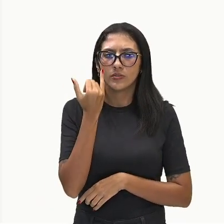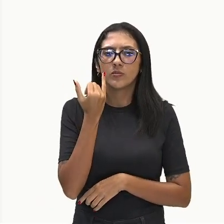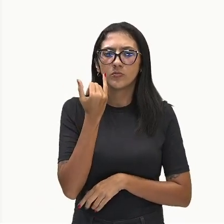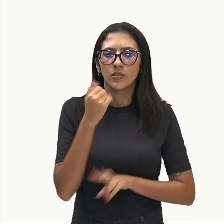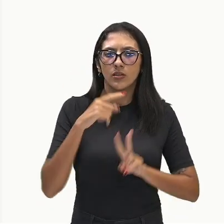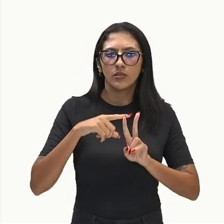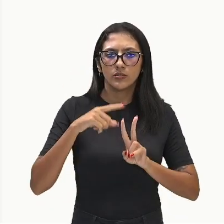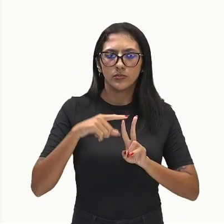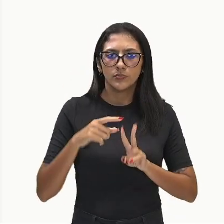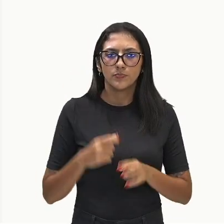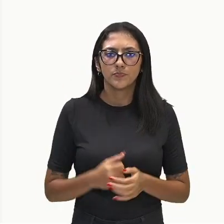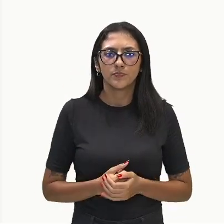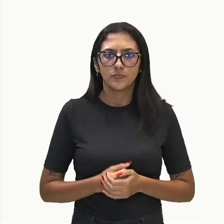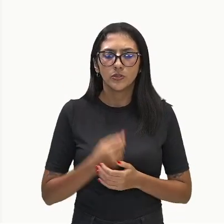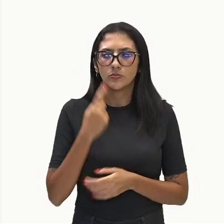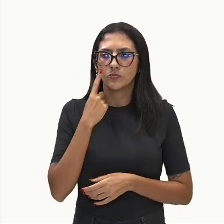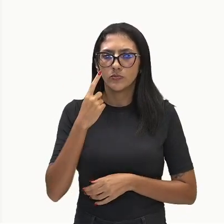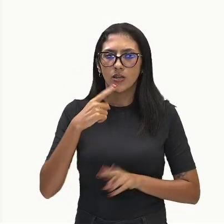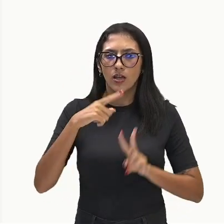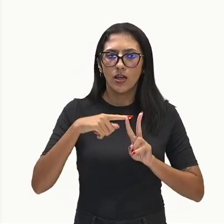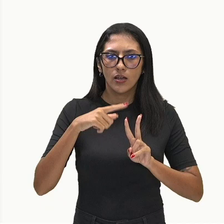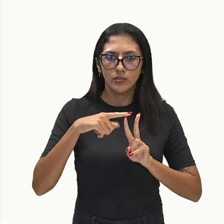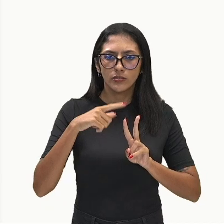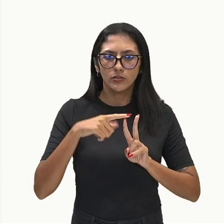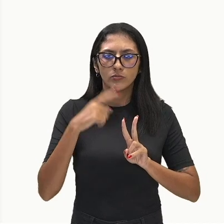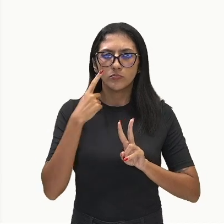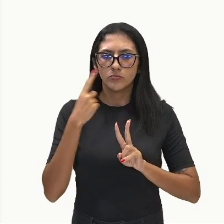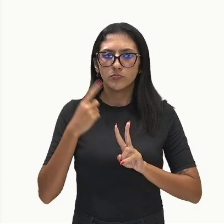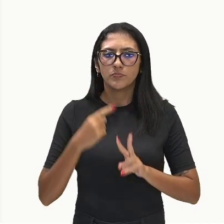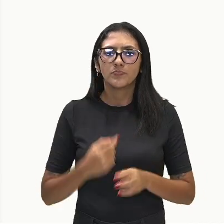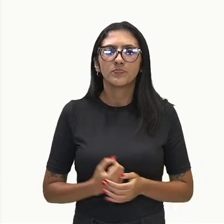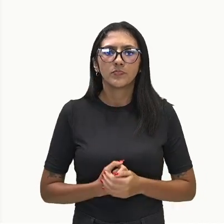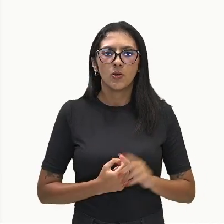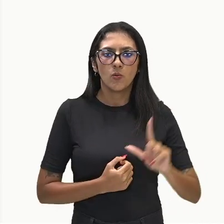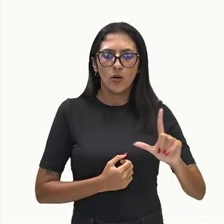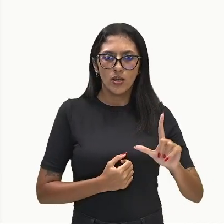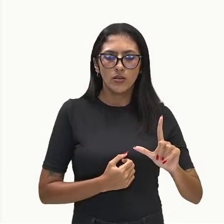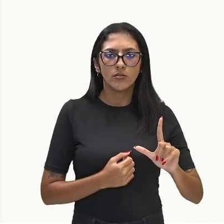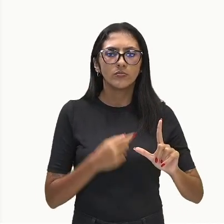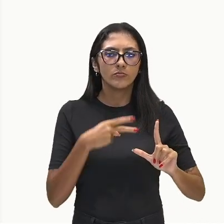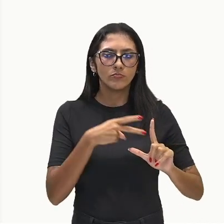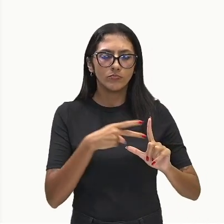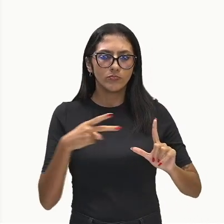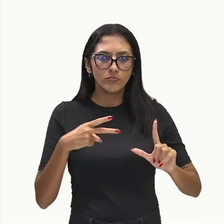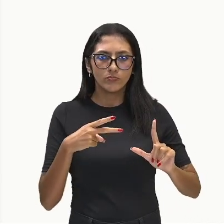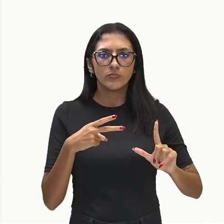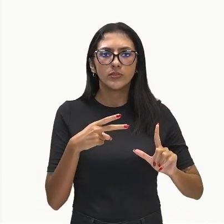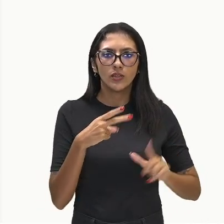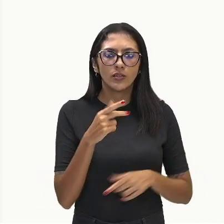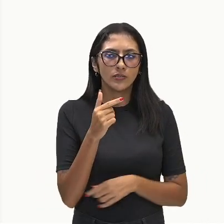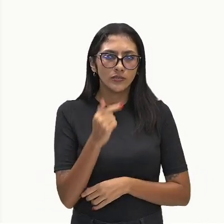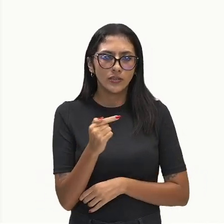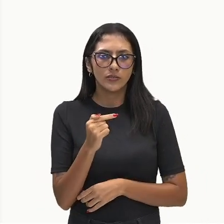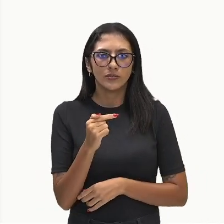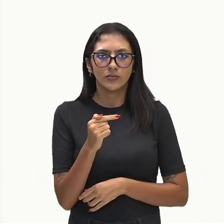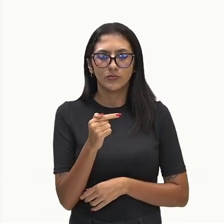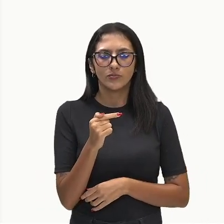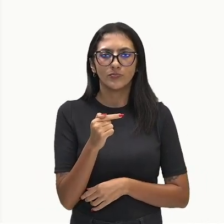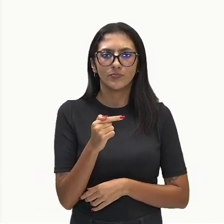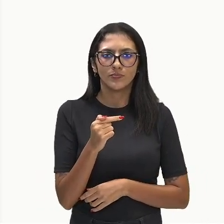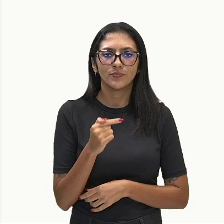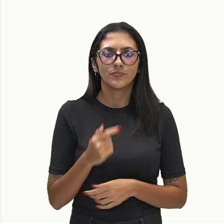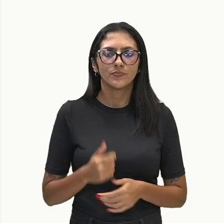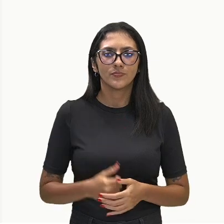a gente cancela o raiz de 2 com raiz de 2 e o que sobra? Que o valor do lado do quadrado é igual a